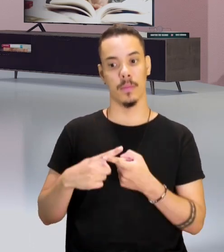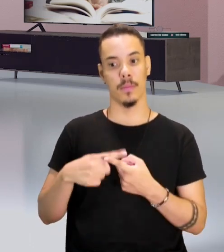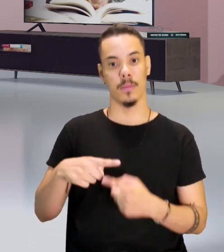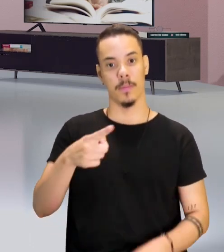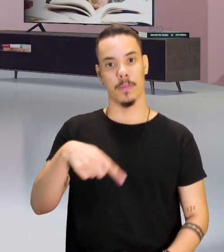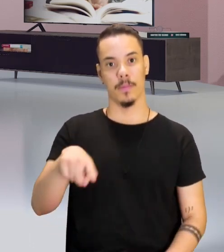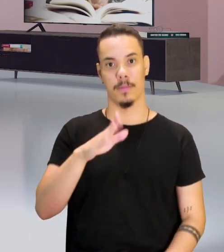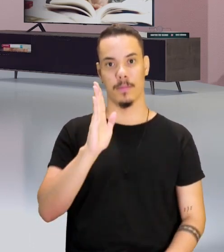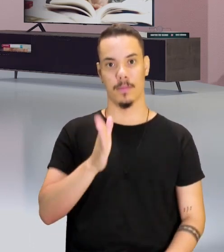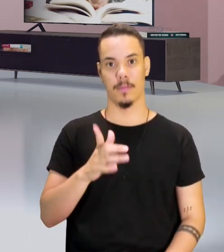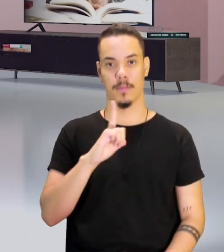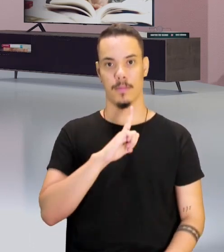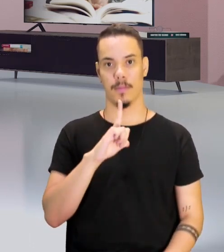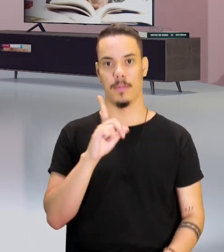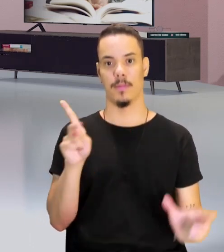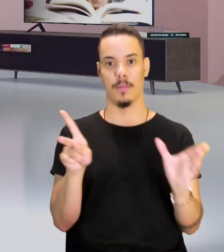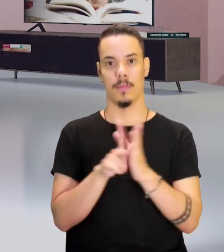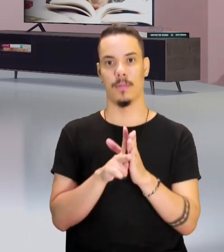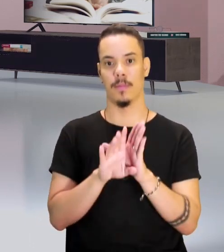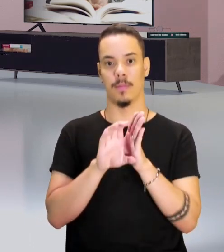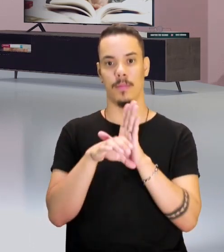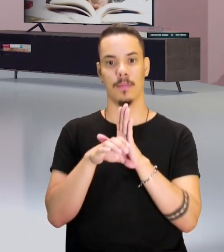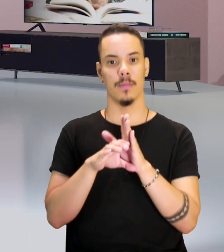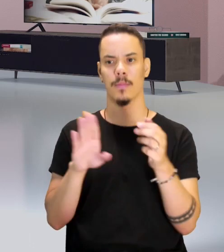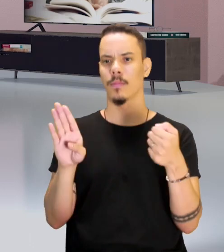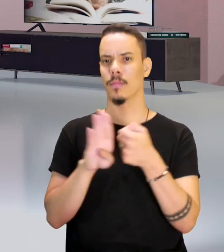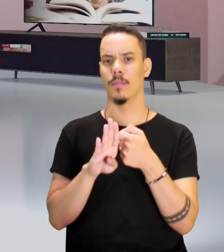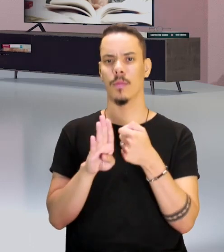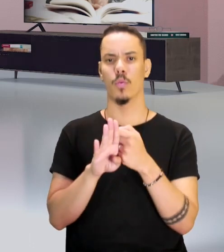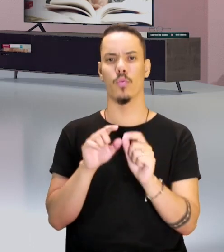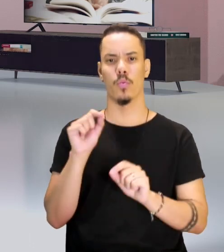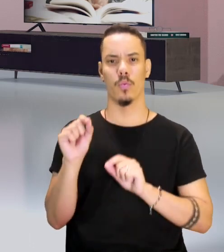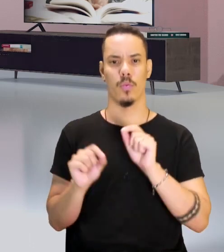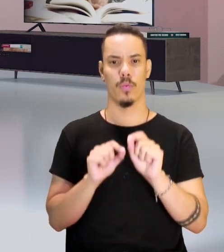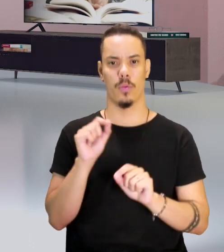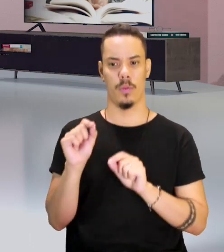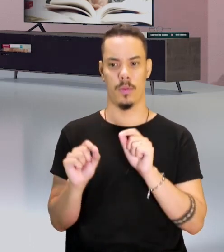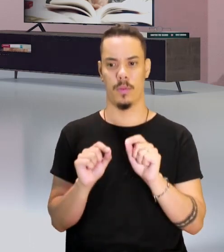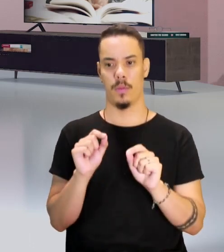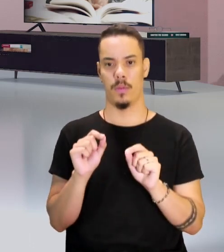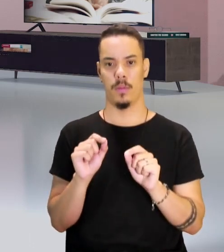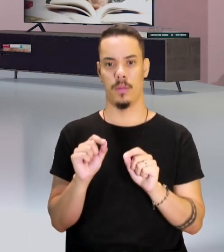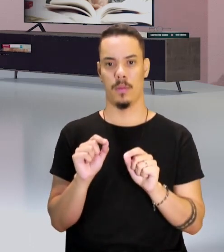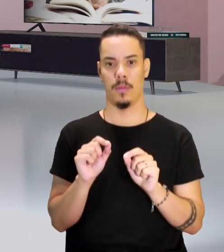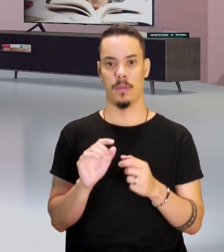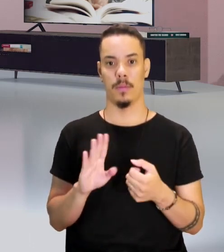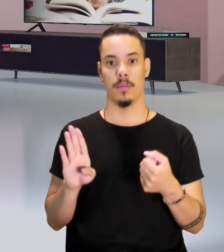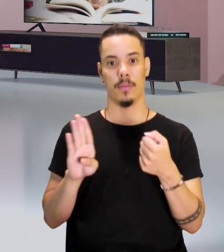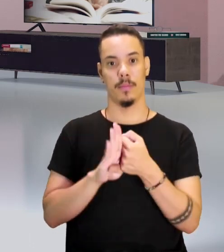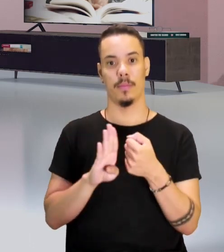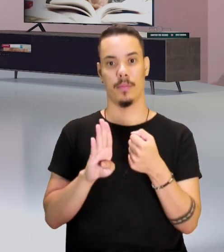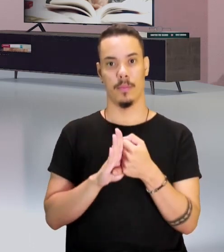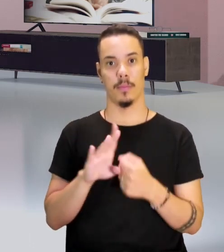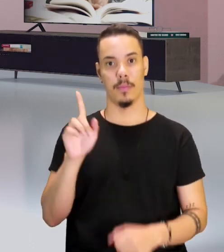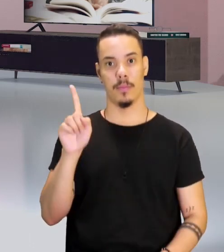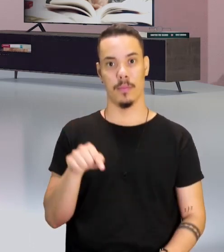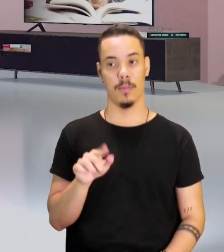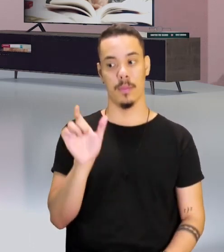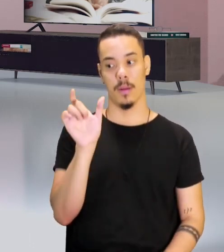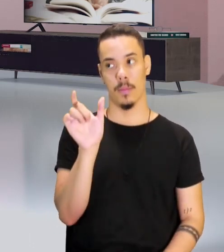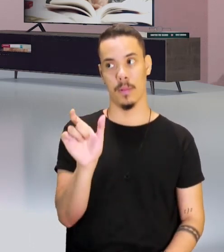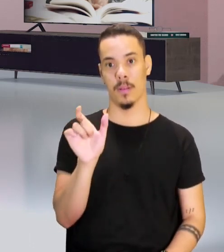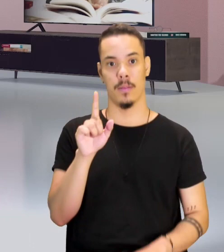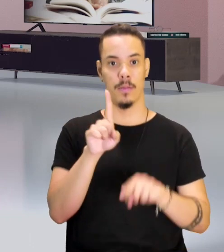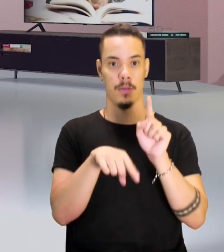o seu próprio conceito de substantivo. O que é um substantivo, né? É a palavra variável